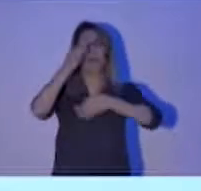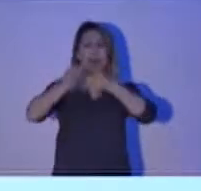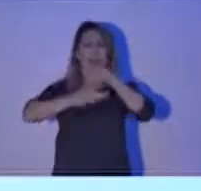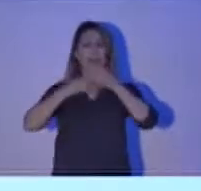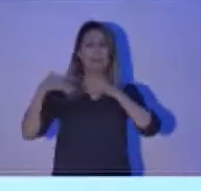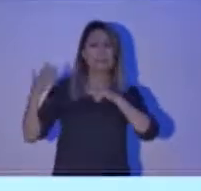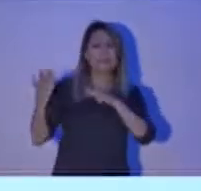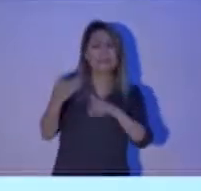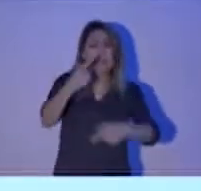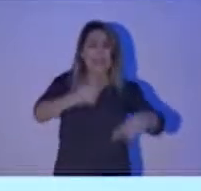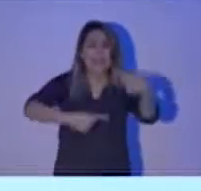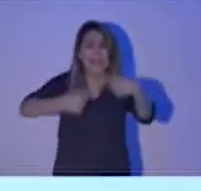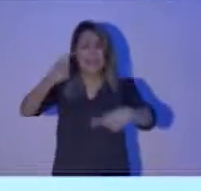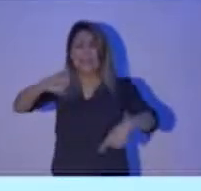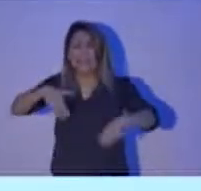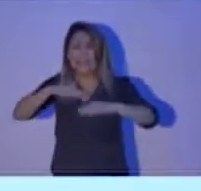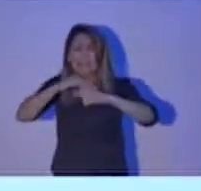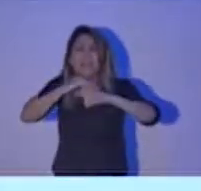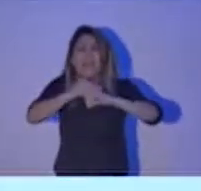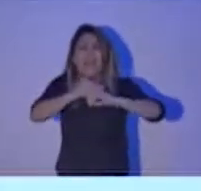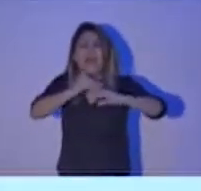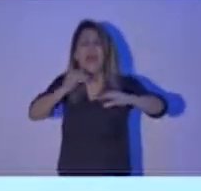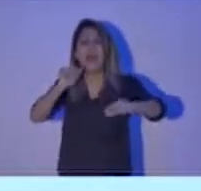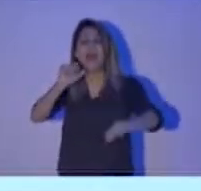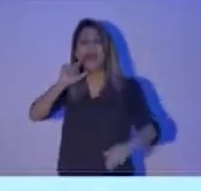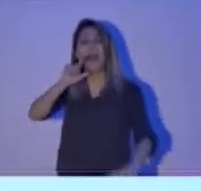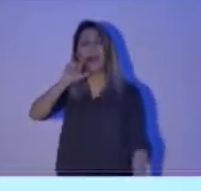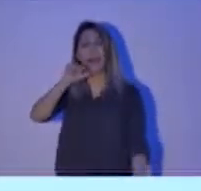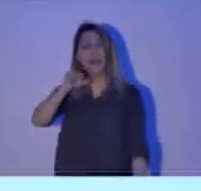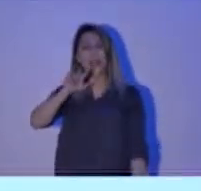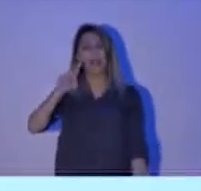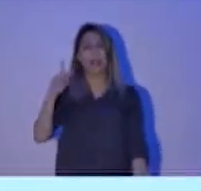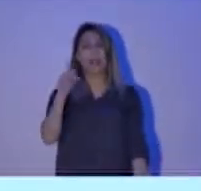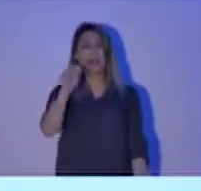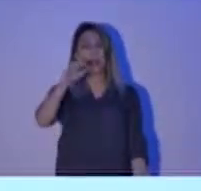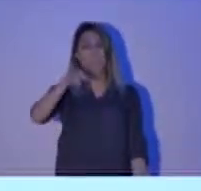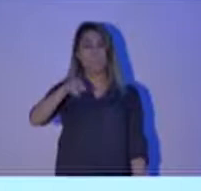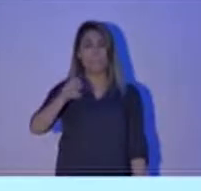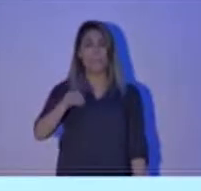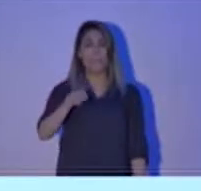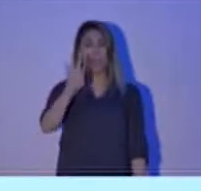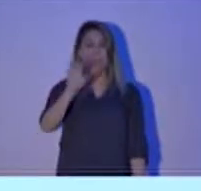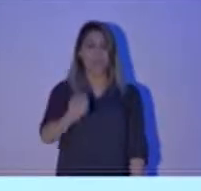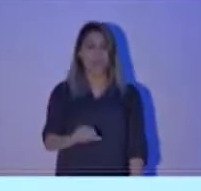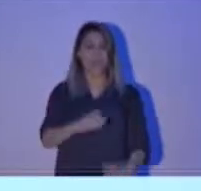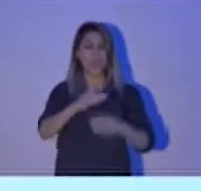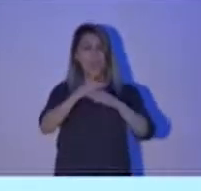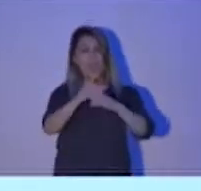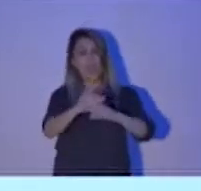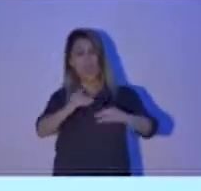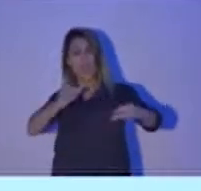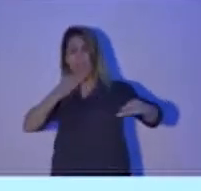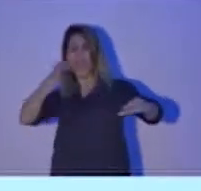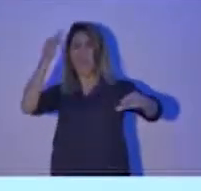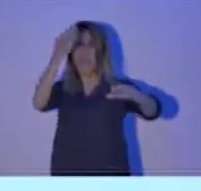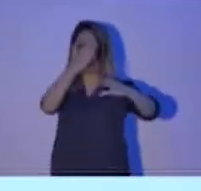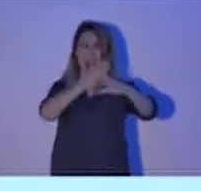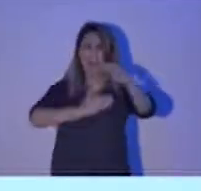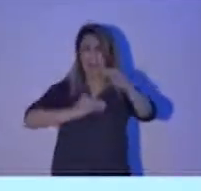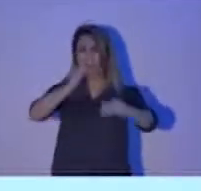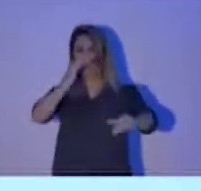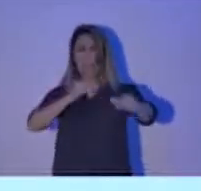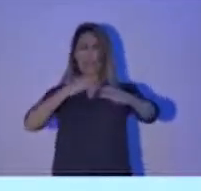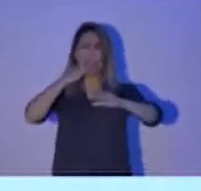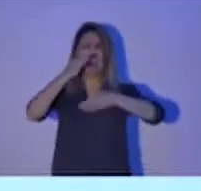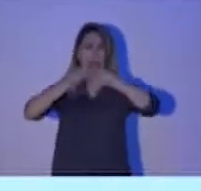Ministério da Educação, ele vem se fortalecendo cada vez mais e a gente tem documentos orientadores